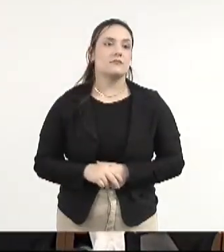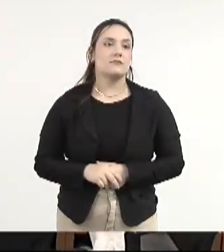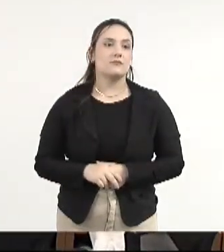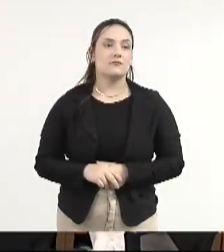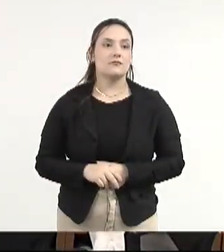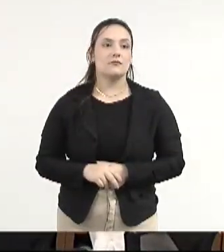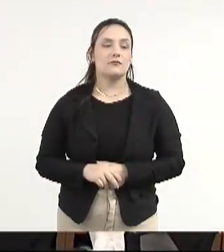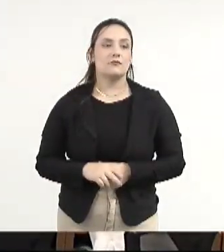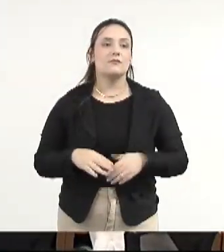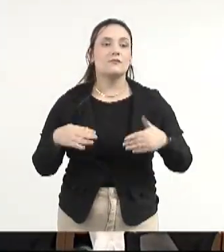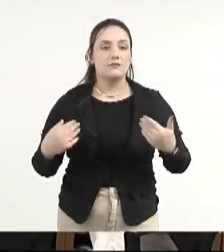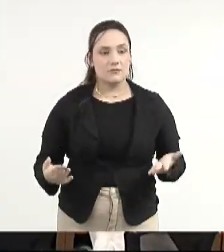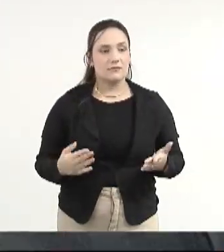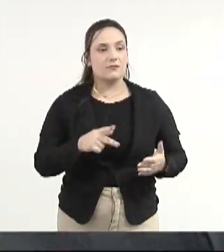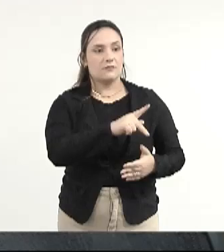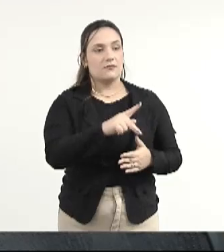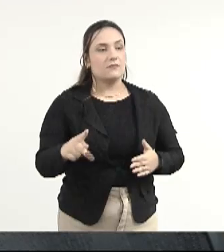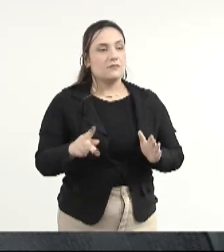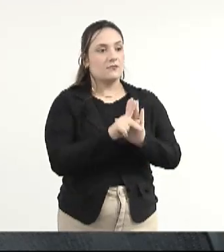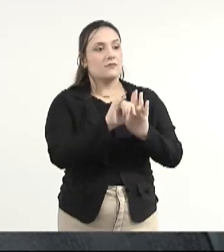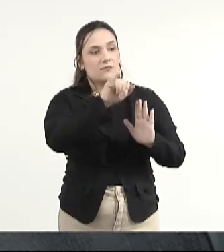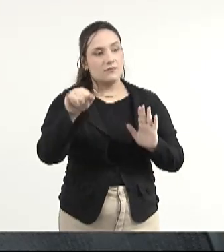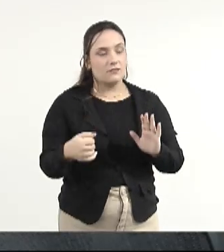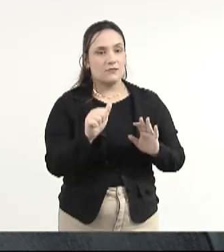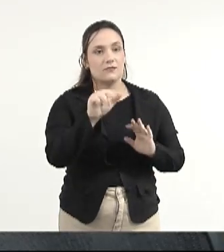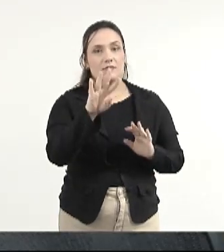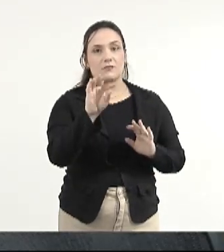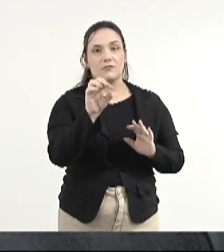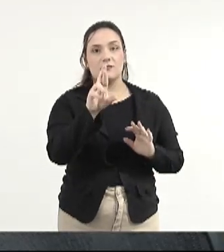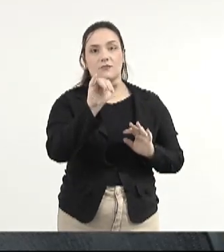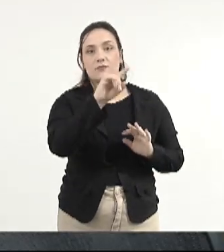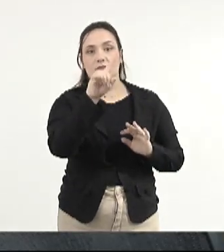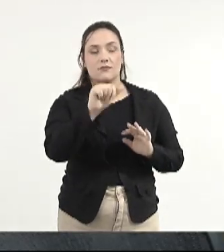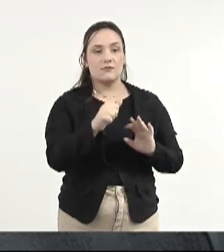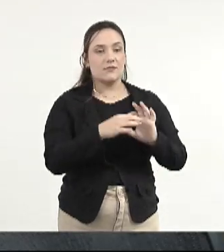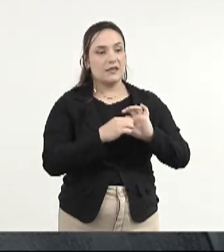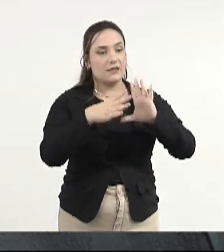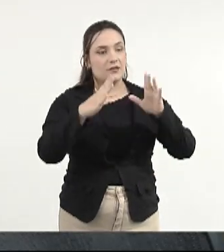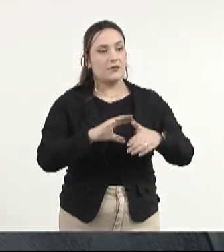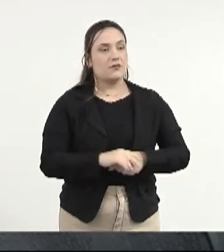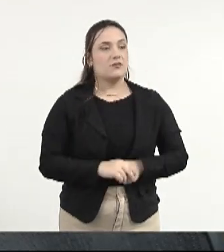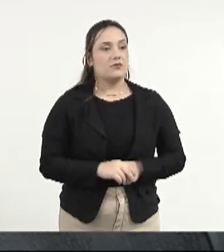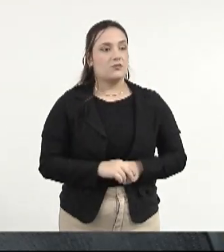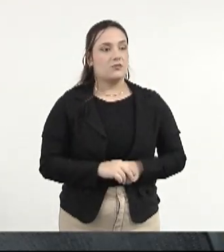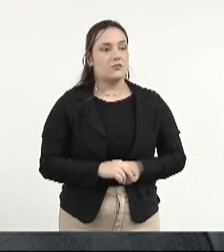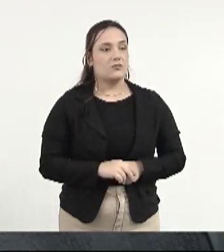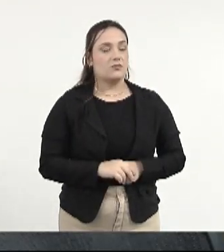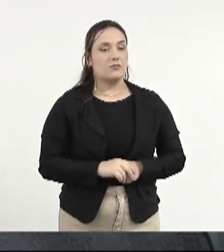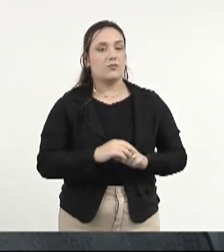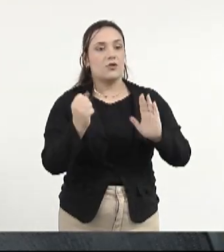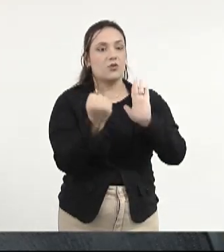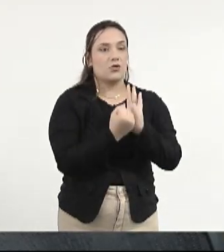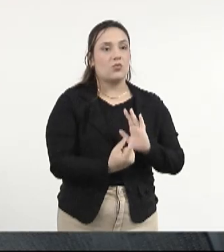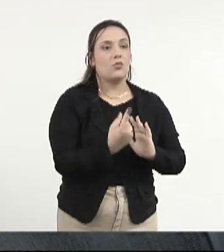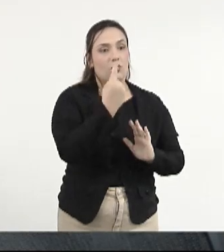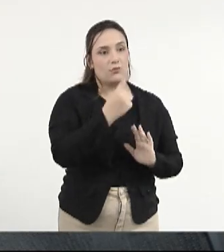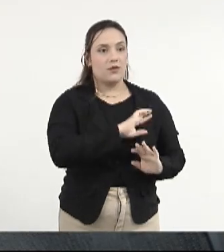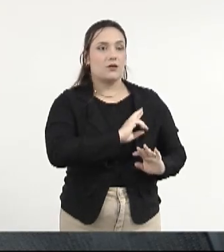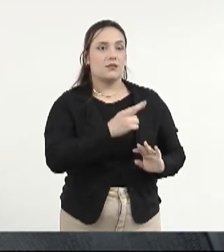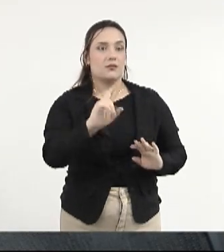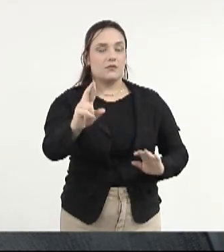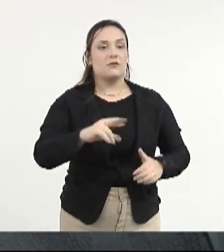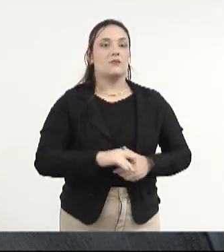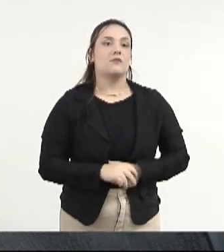Presidente, embora o projeto seja de autorização, ele está autorizando apenas o símbolo de uma única